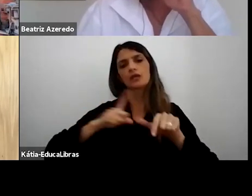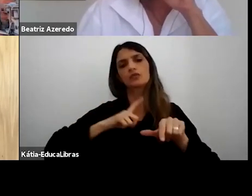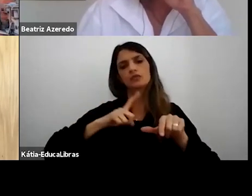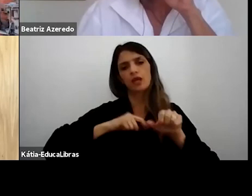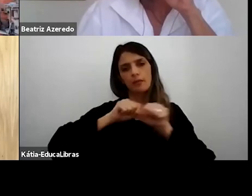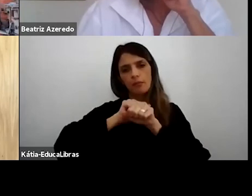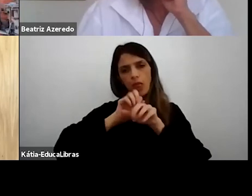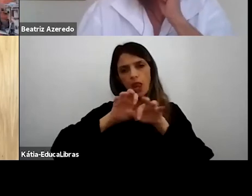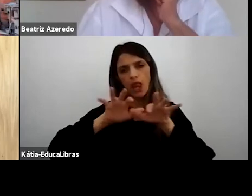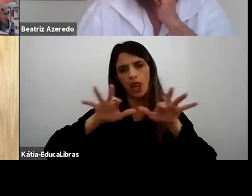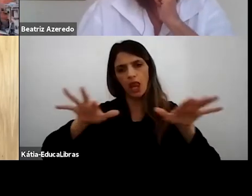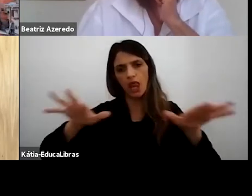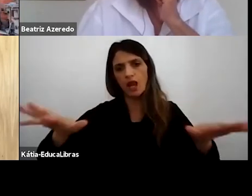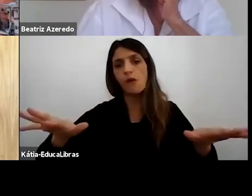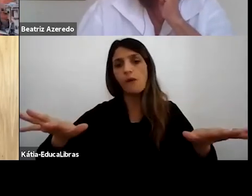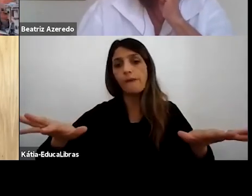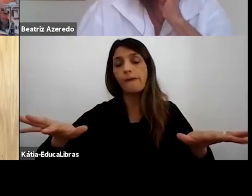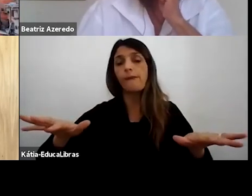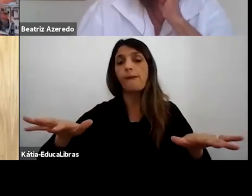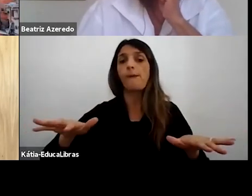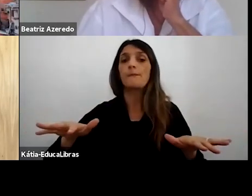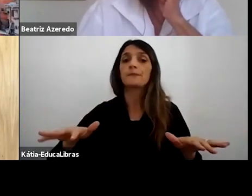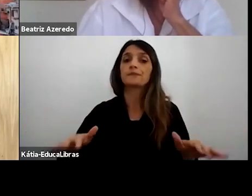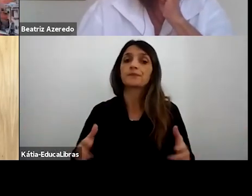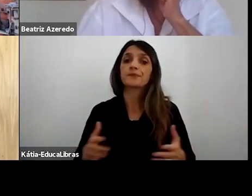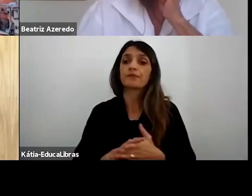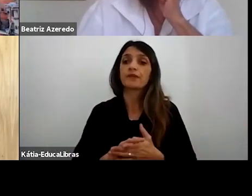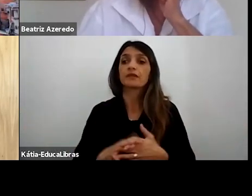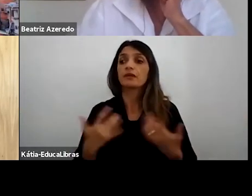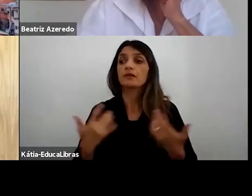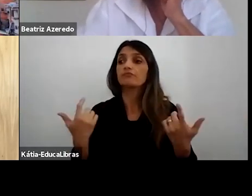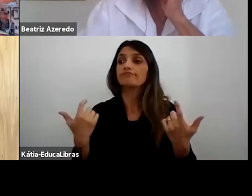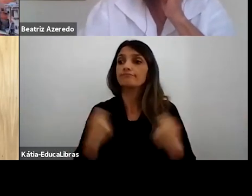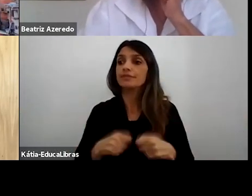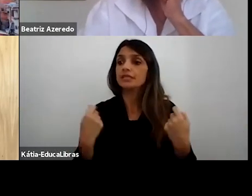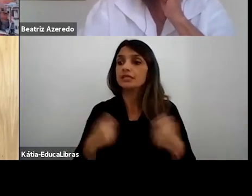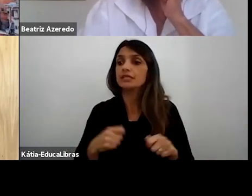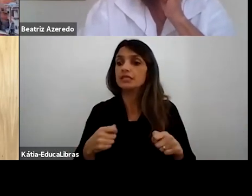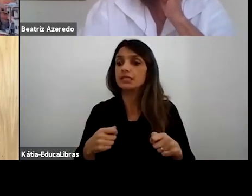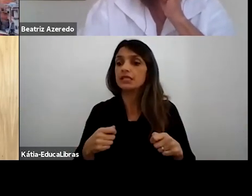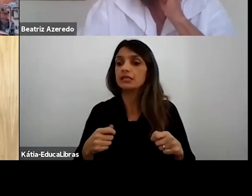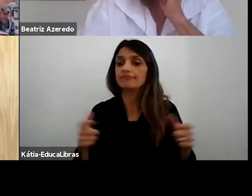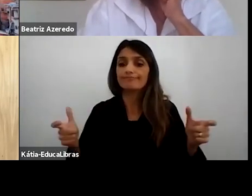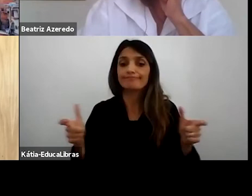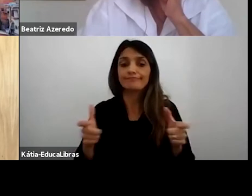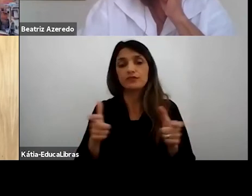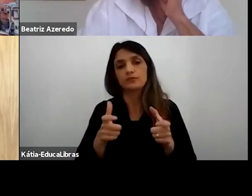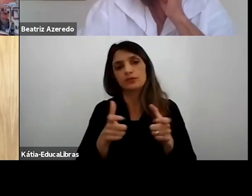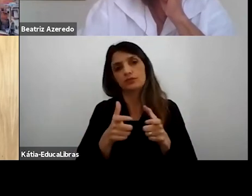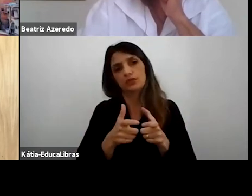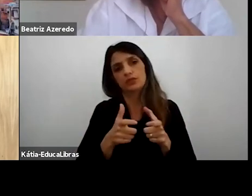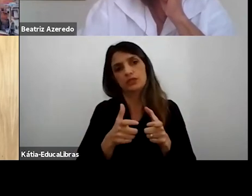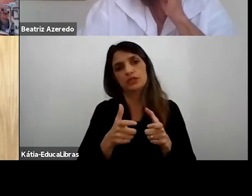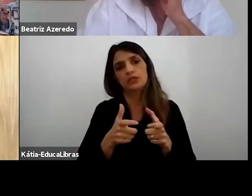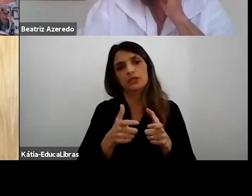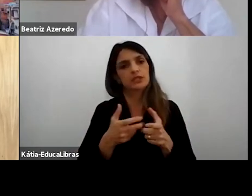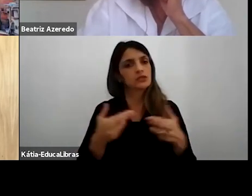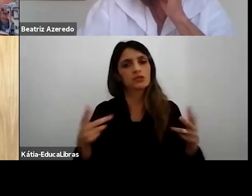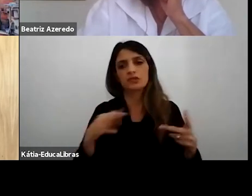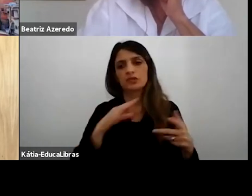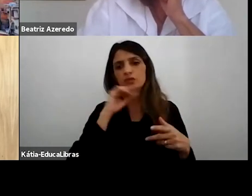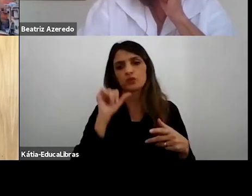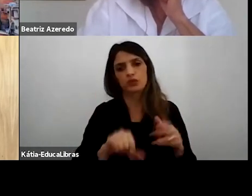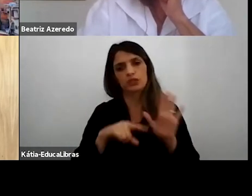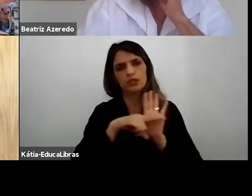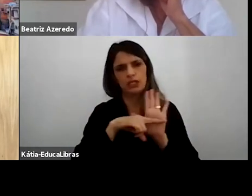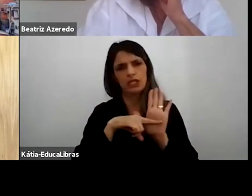esses reflexos, a gente tem que tentar minimizar, né? Os reflexos negativos, né? Os impactos negativos disso. Então,